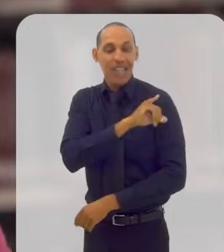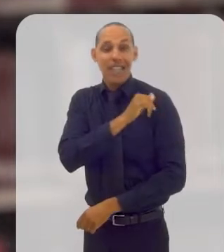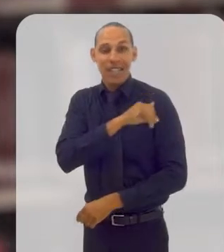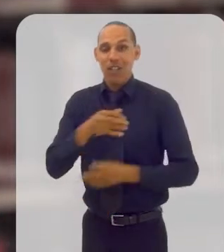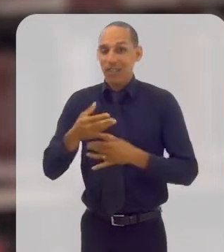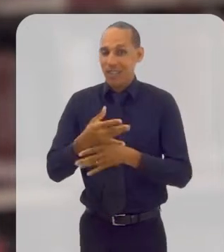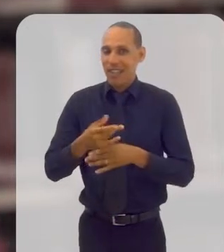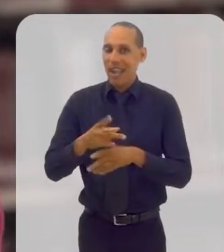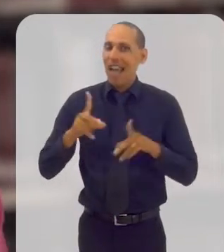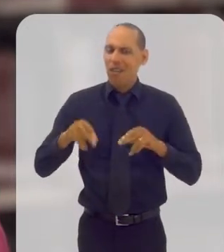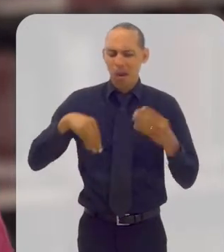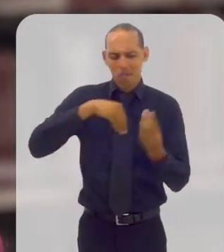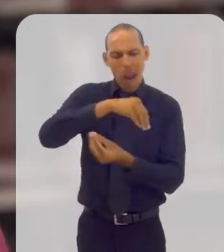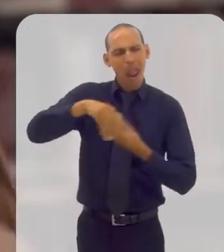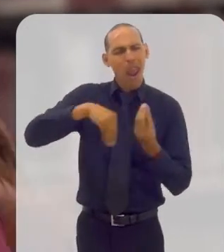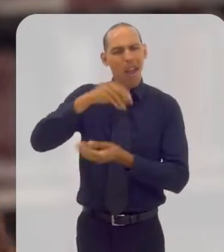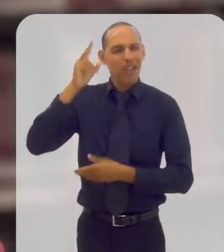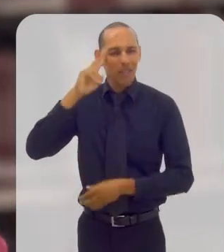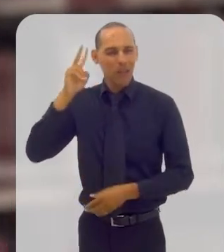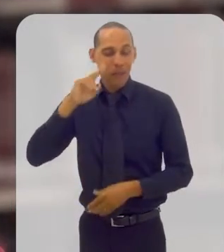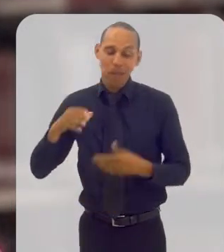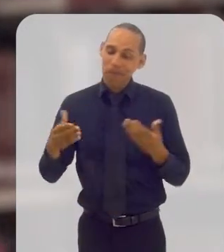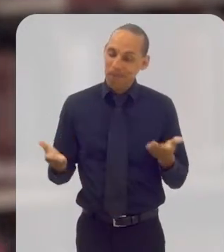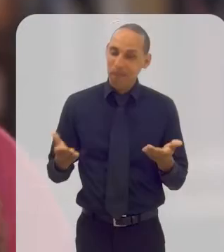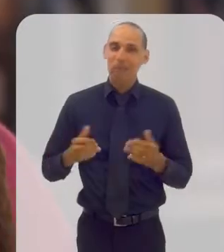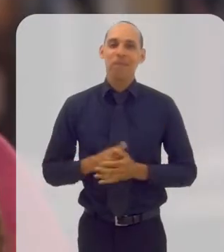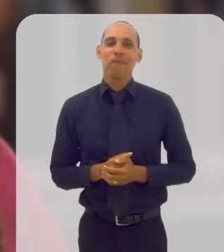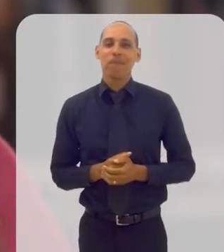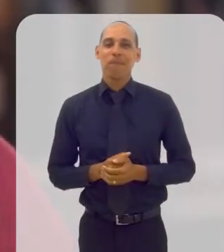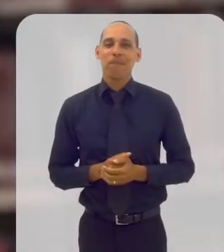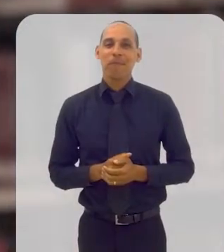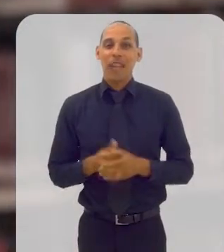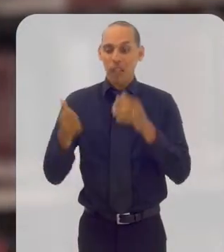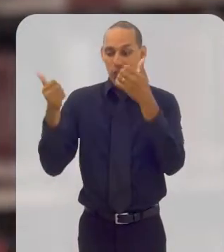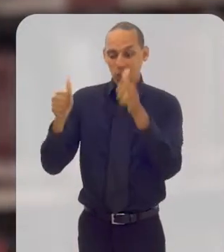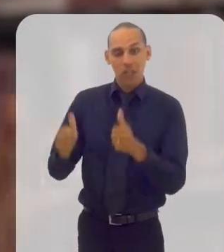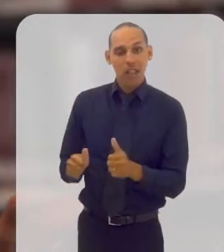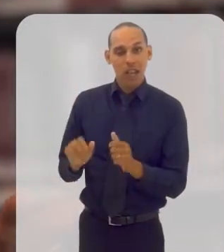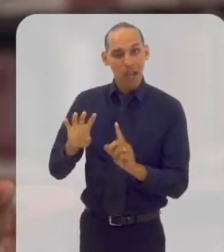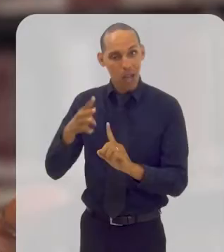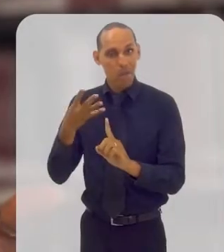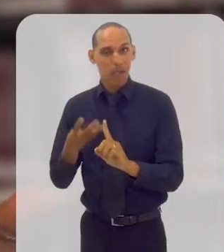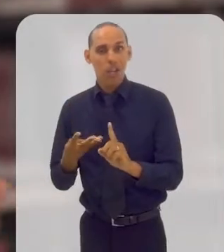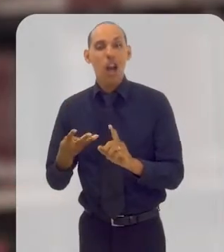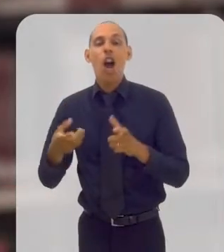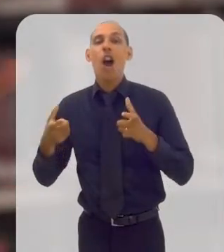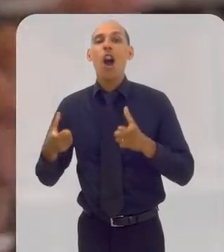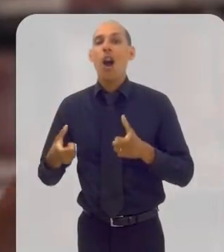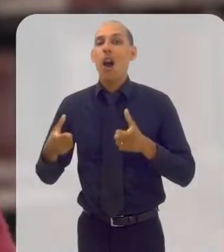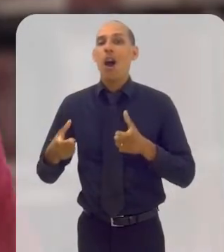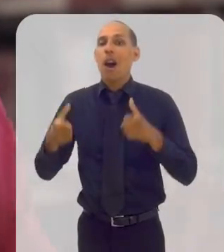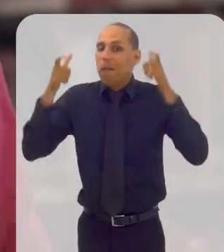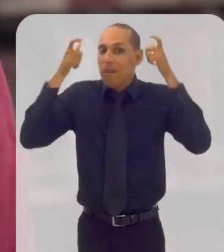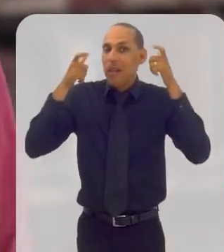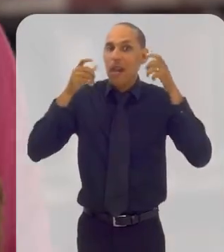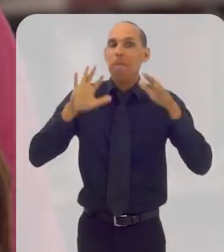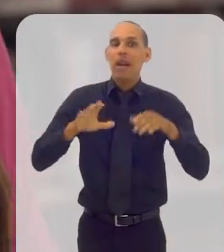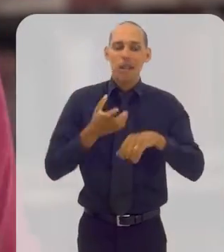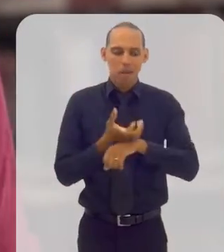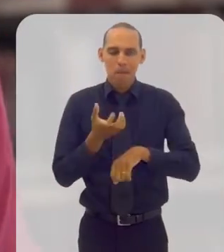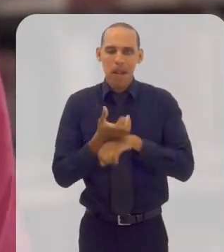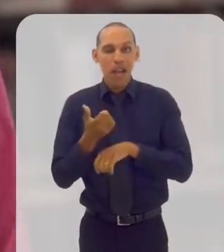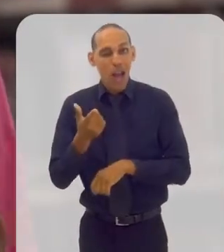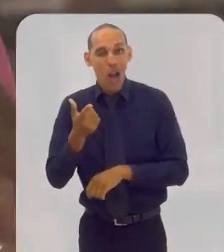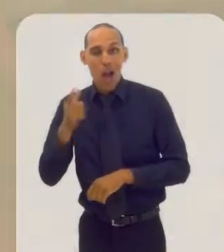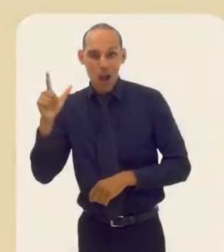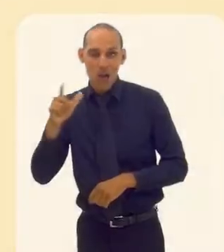da cidade do Rio de Janeiro refletir um verdadeiro balaio da história? Pois é, se a estátua em homenagem ao príncipe está na Praça Tiradentes, é outra